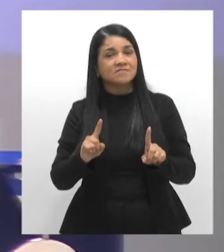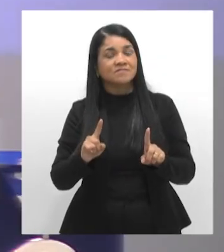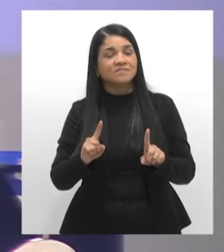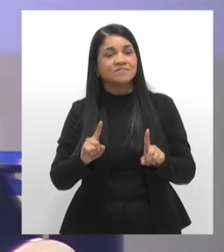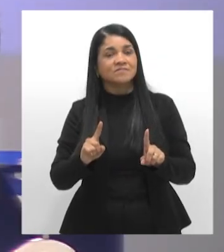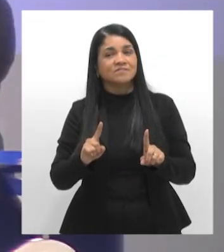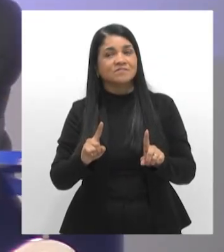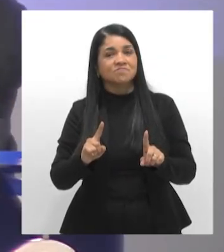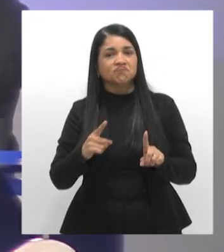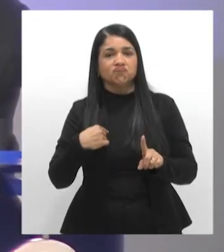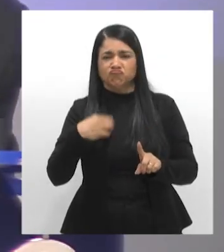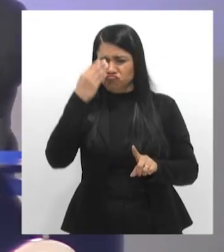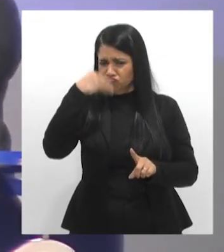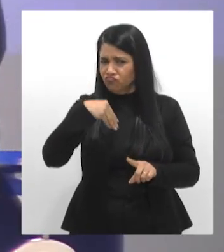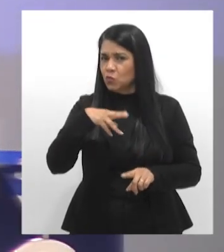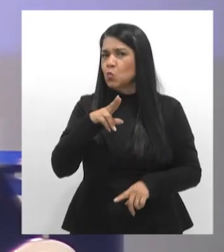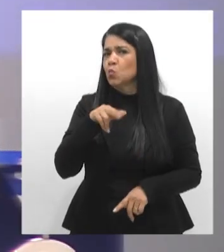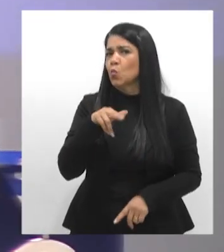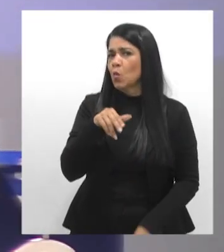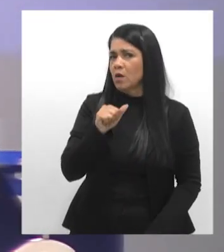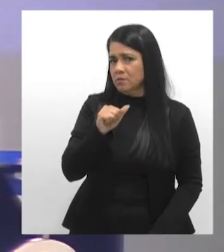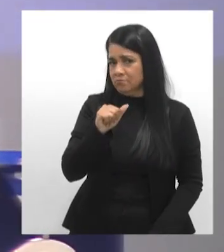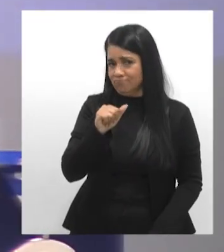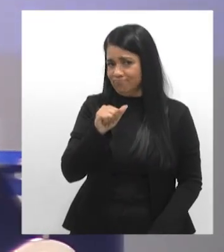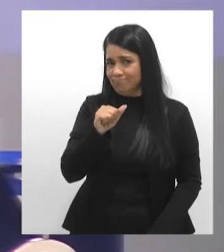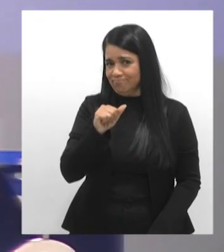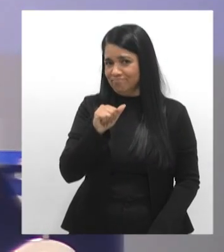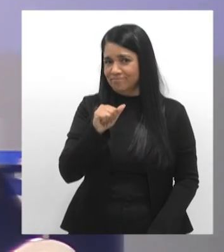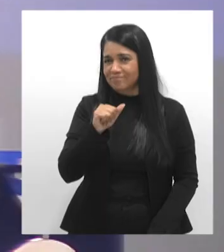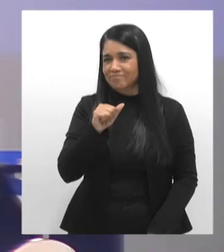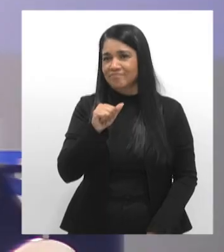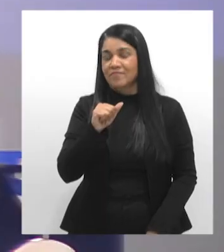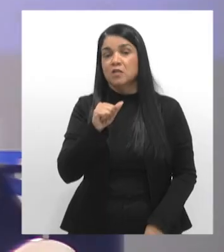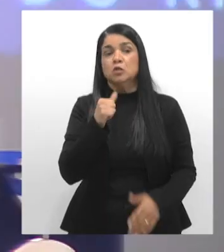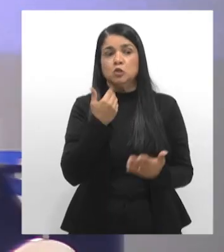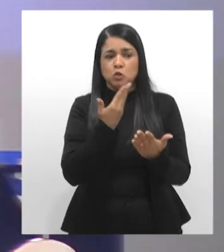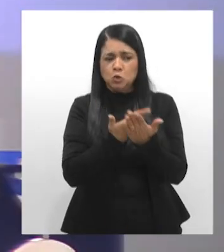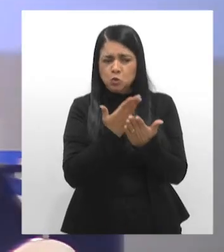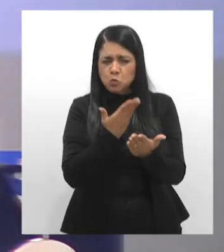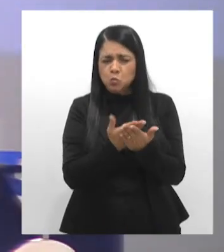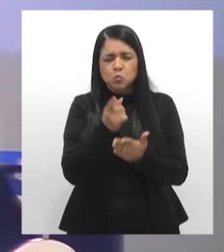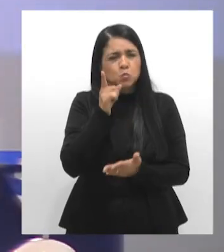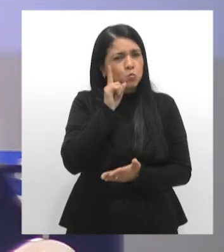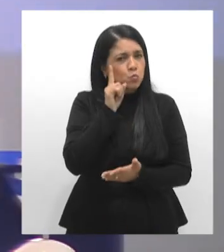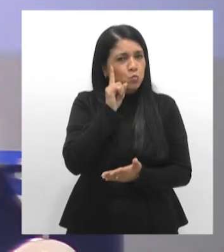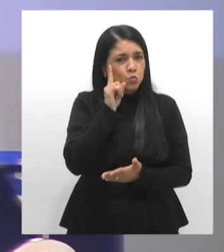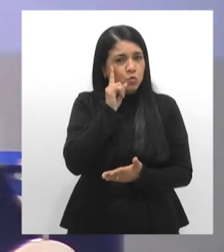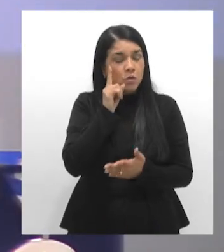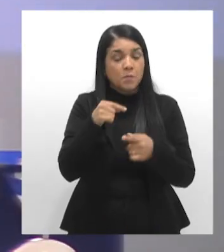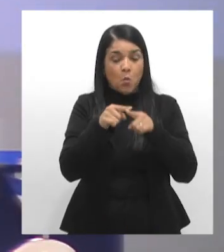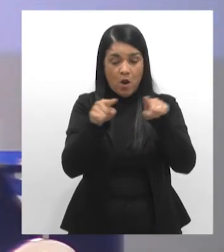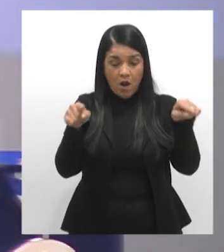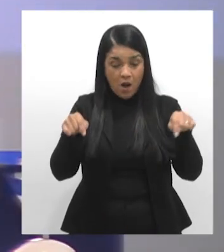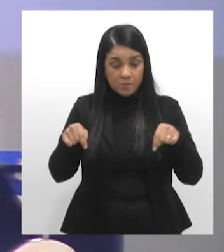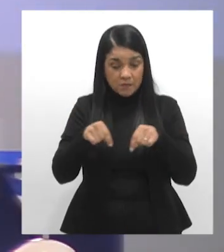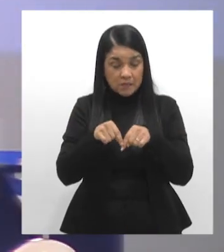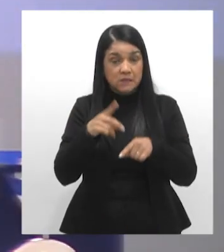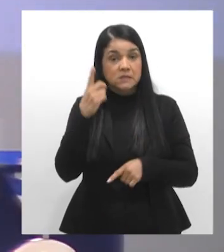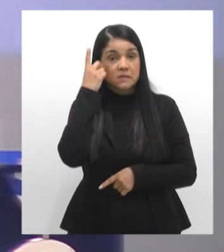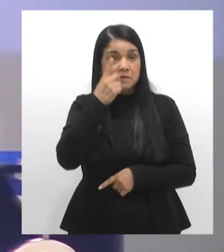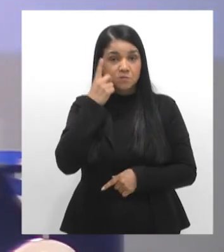que eu desanimo, nem deixo de estudar. No gabinete de um